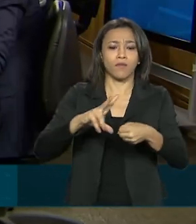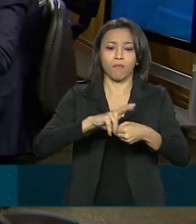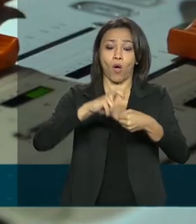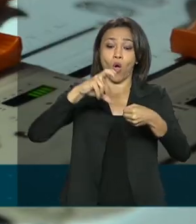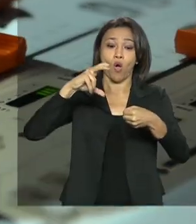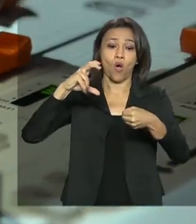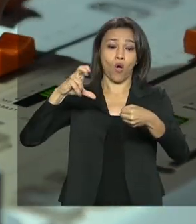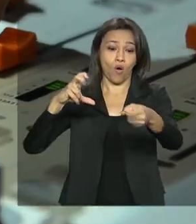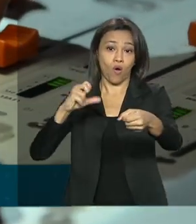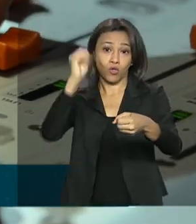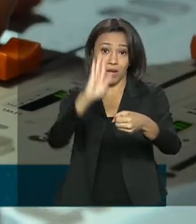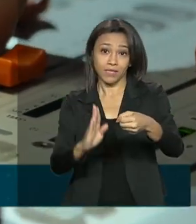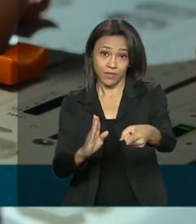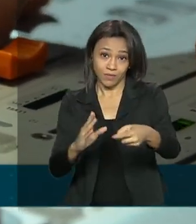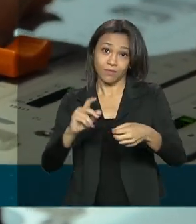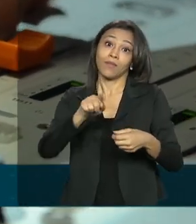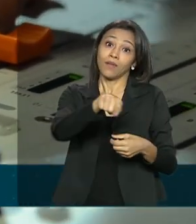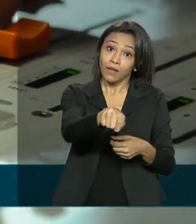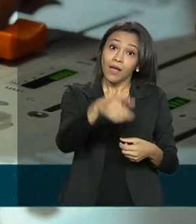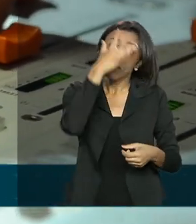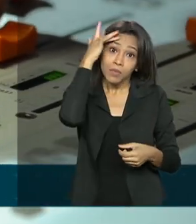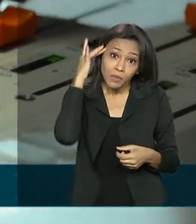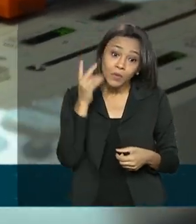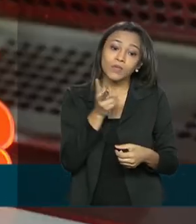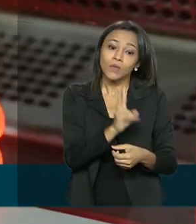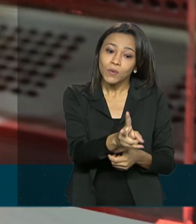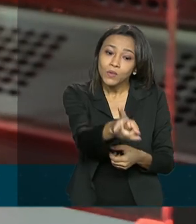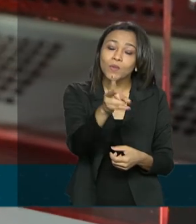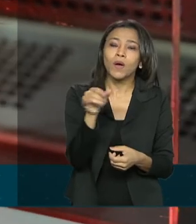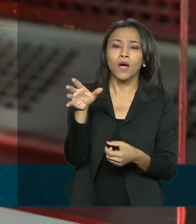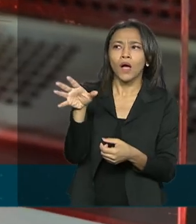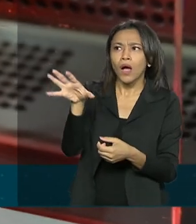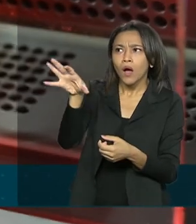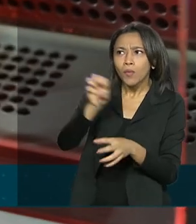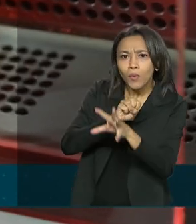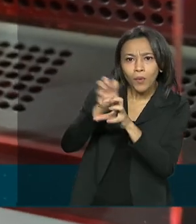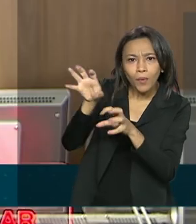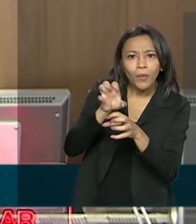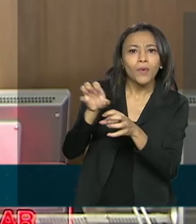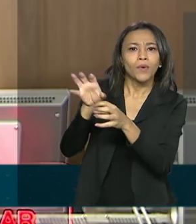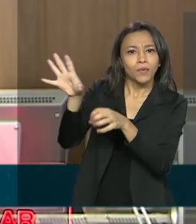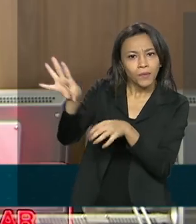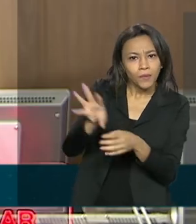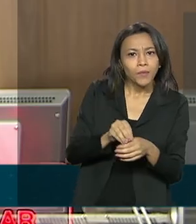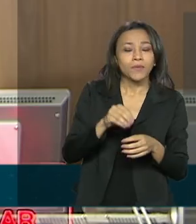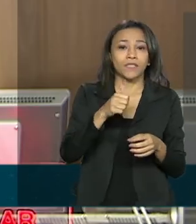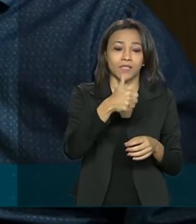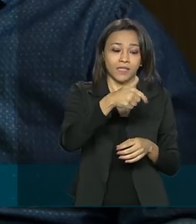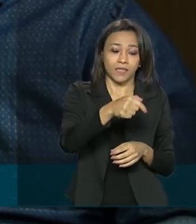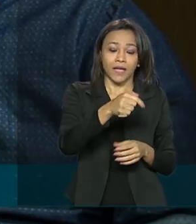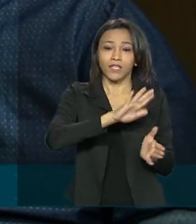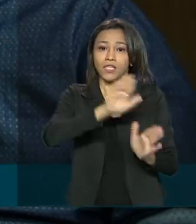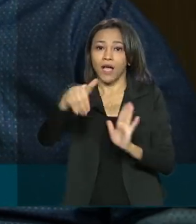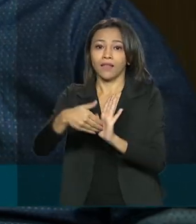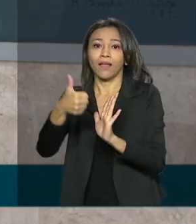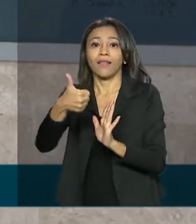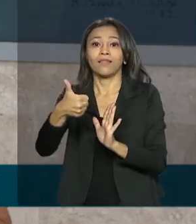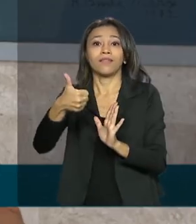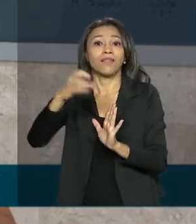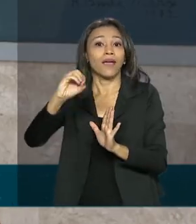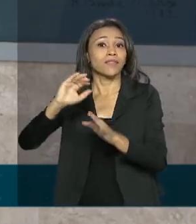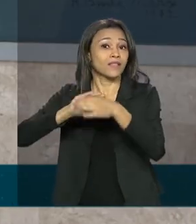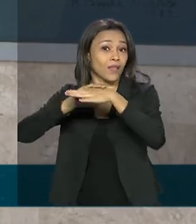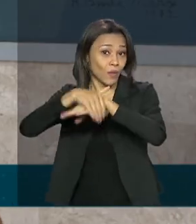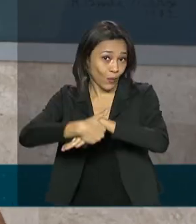As emissoras de rádio de todo o país continuam com a permissão para retransmitir o programa entre 7 e 10 da noite, mas a partir de